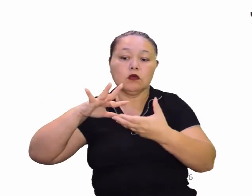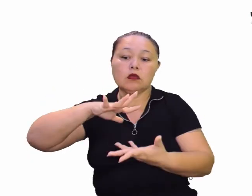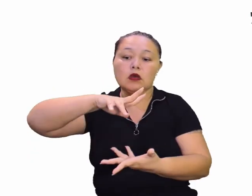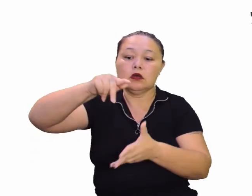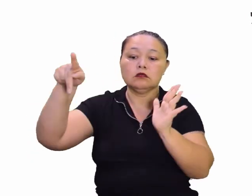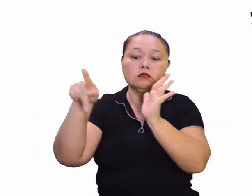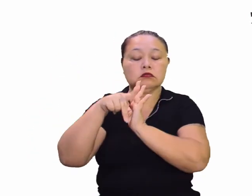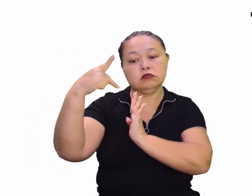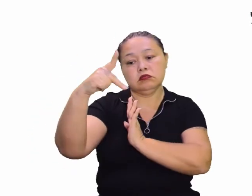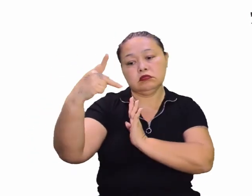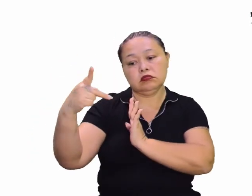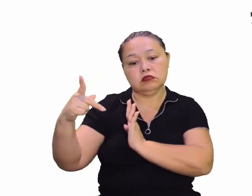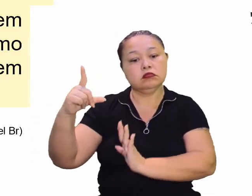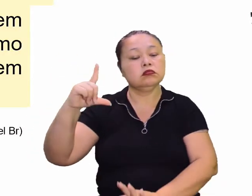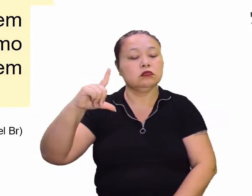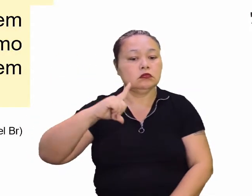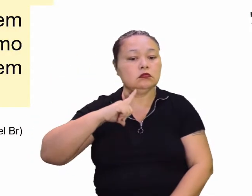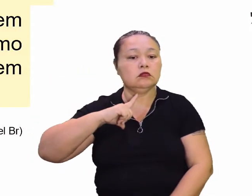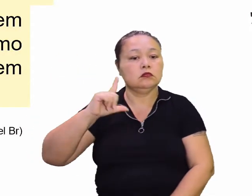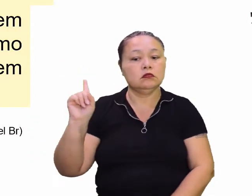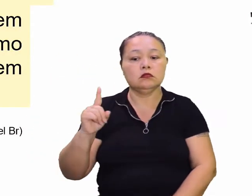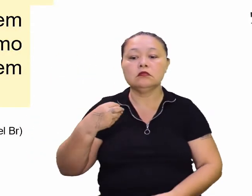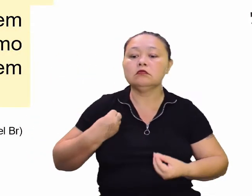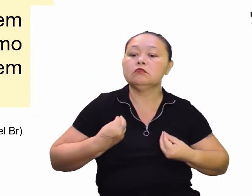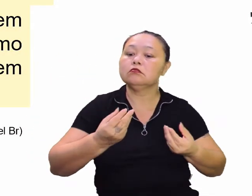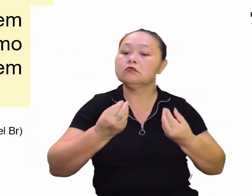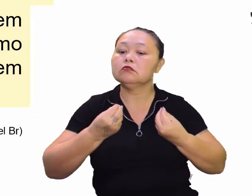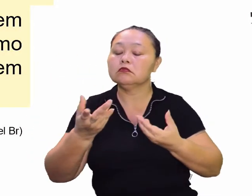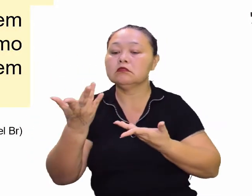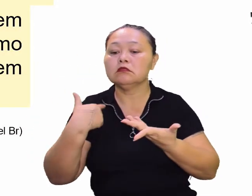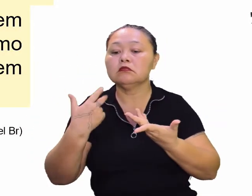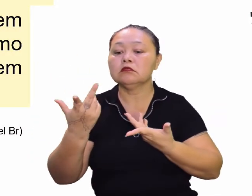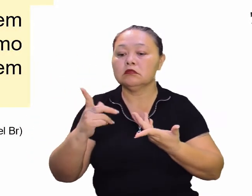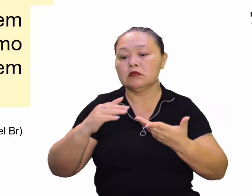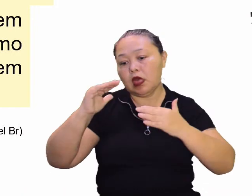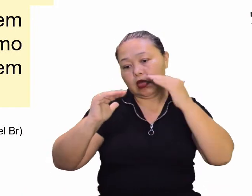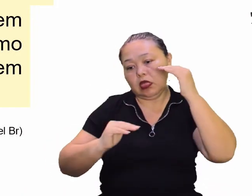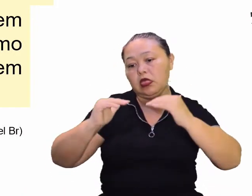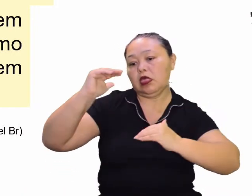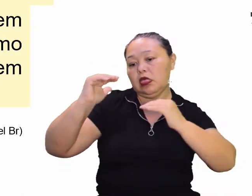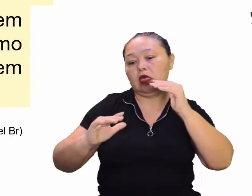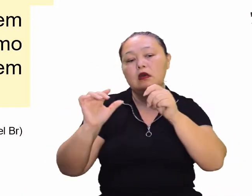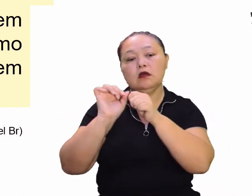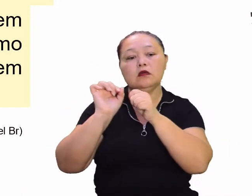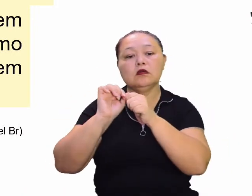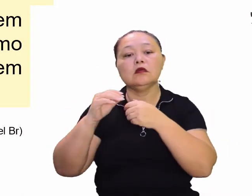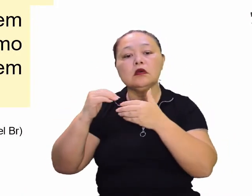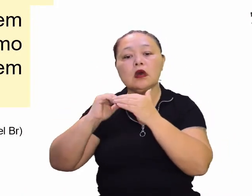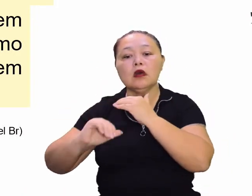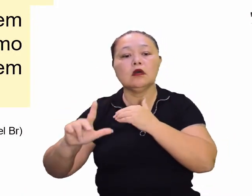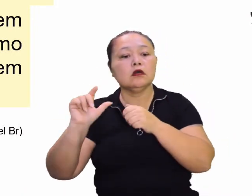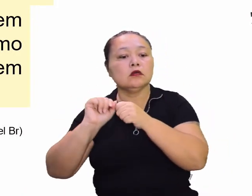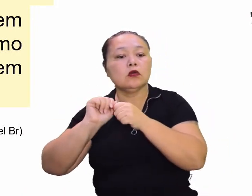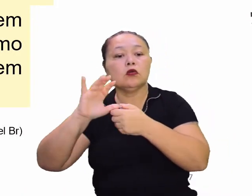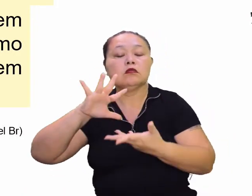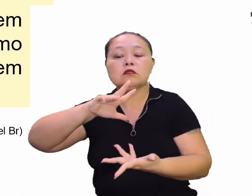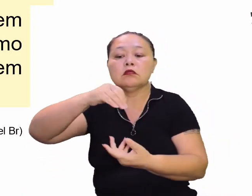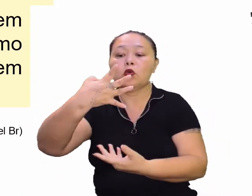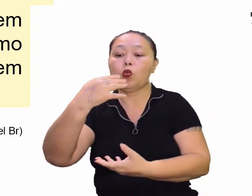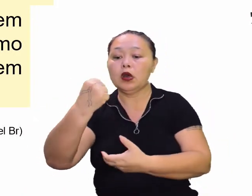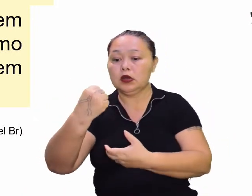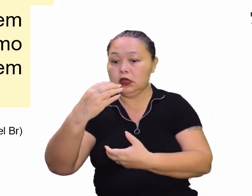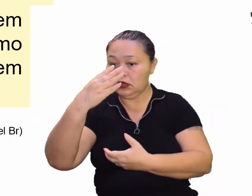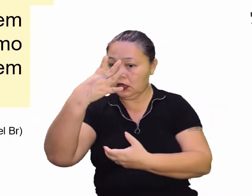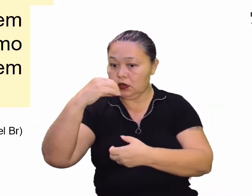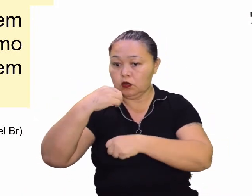mundo. Então, olha só, a gente tem essa distribuição irregular no mundo. Essas reservas permitem suprir a demanda mundial por 40